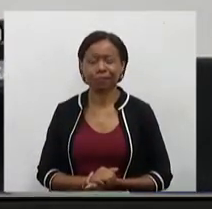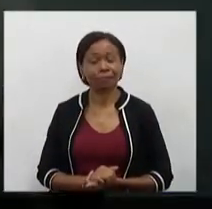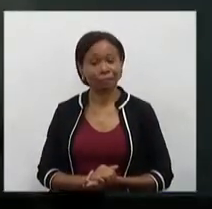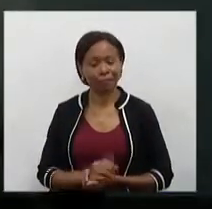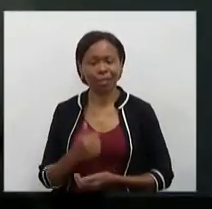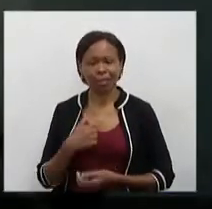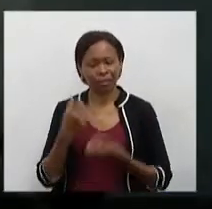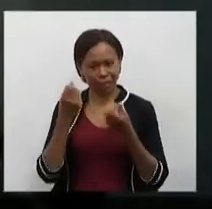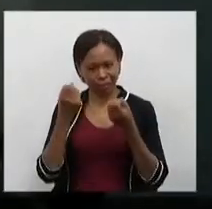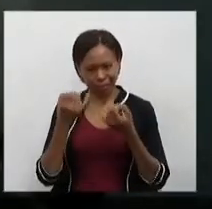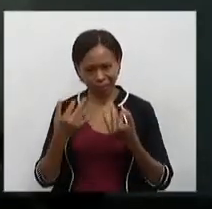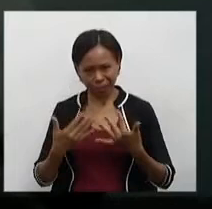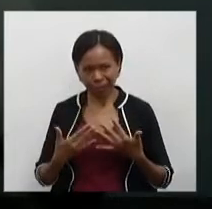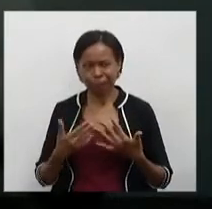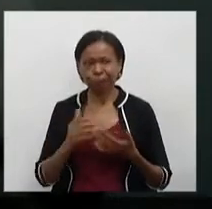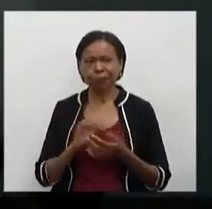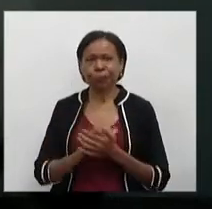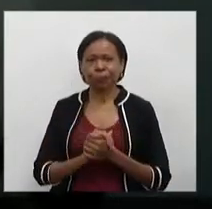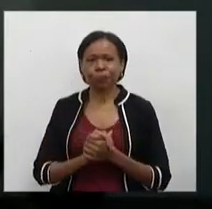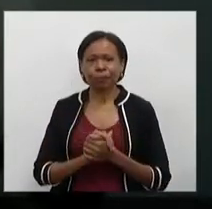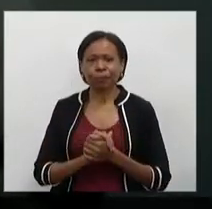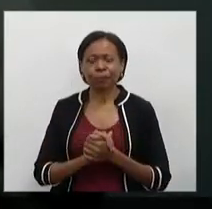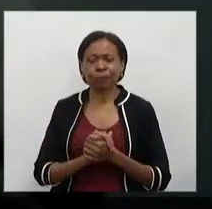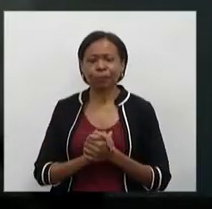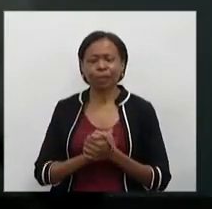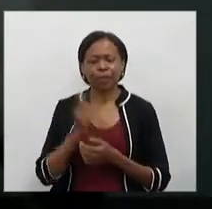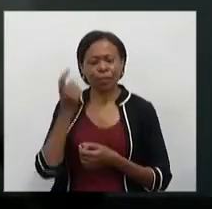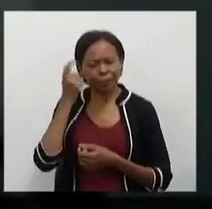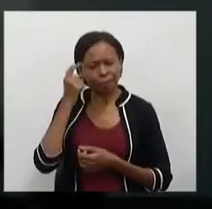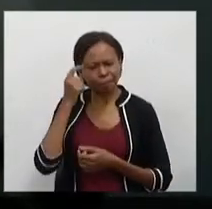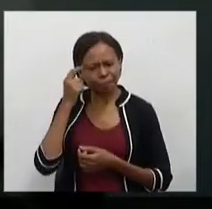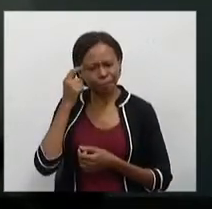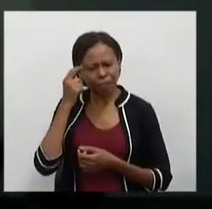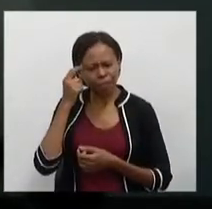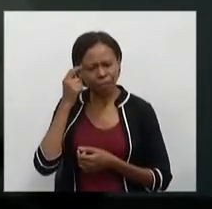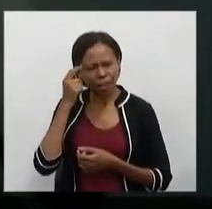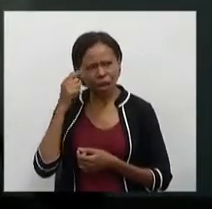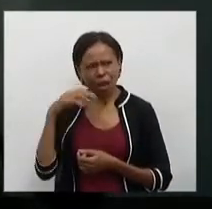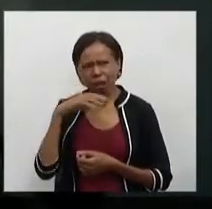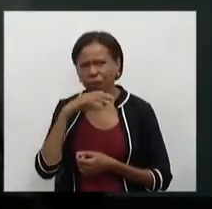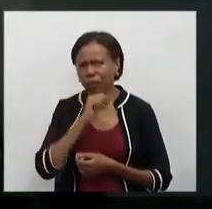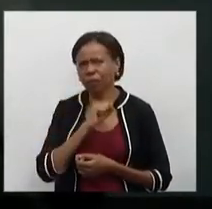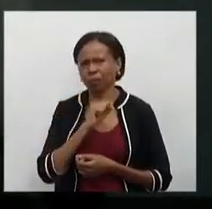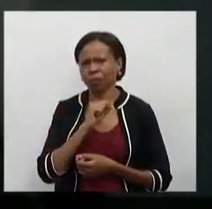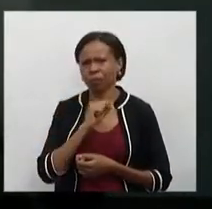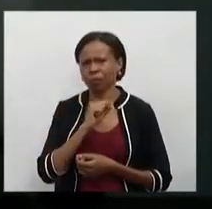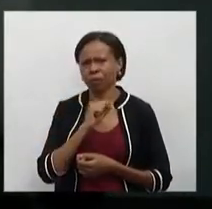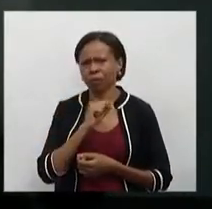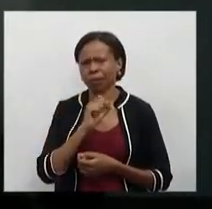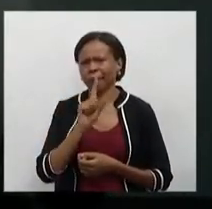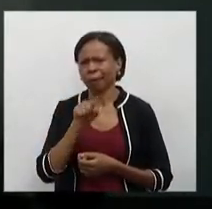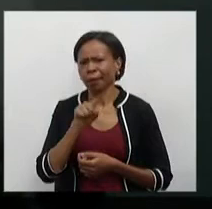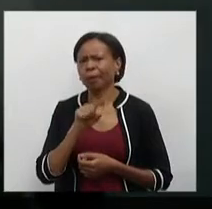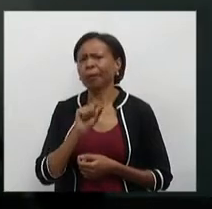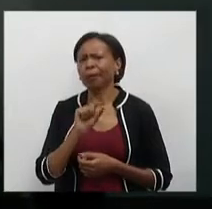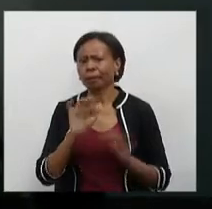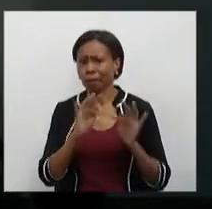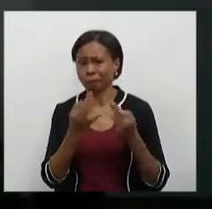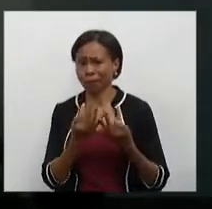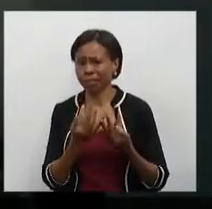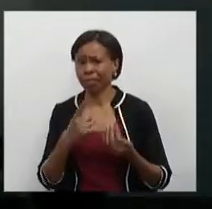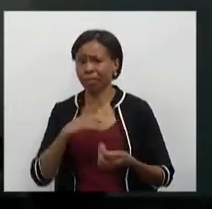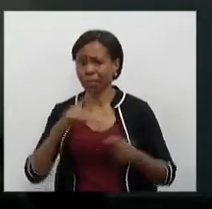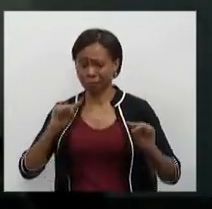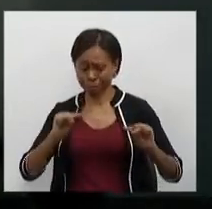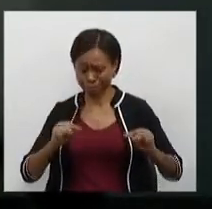dizendo, a pandemia nos convidou a pensar rápido, a agir rápido. Se é um desafio às famílias, às pessoas, aos seres